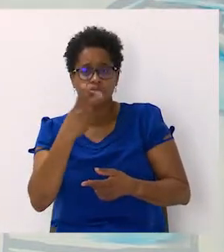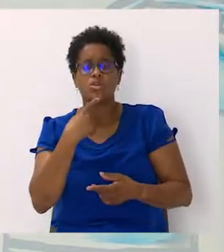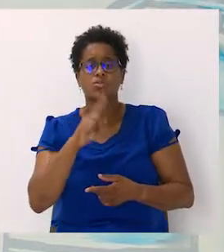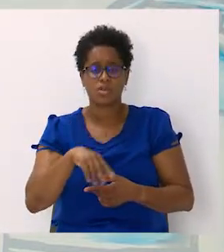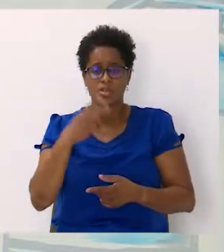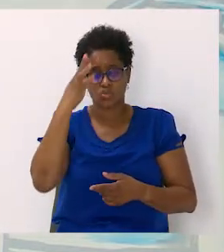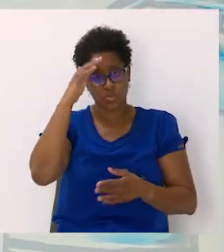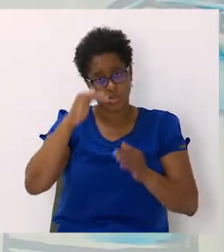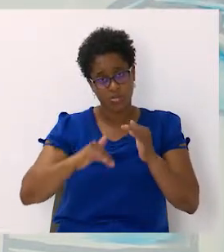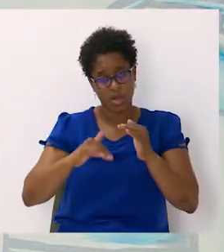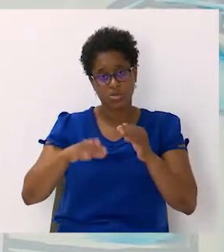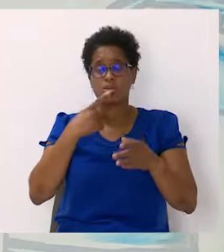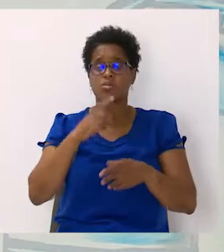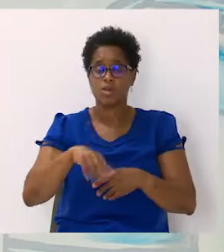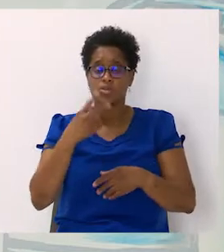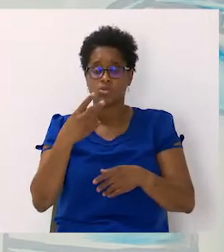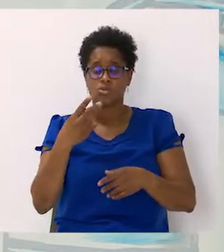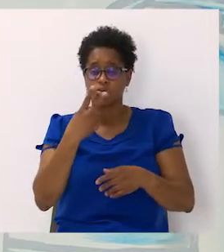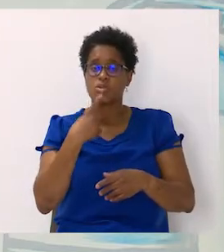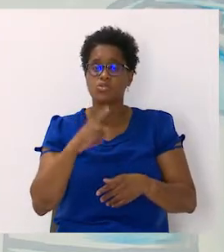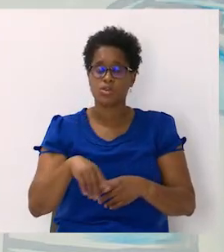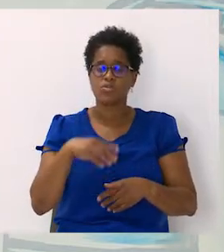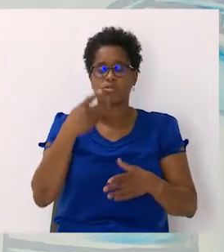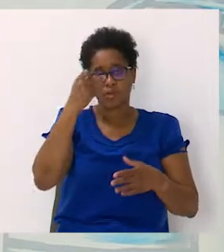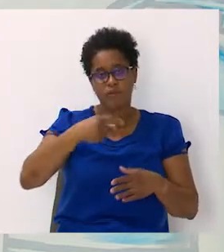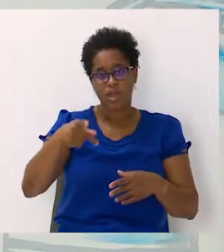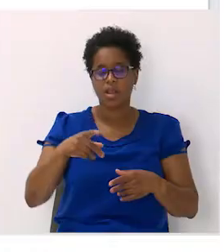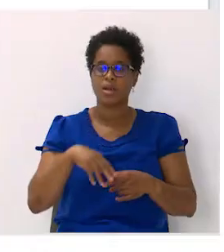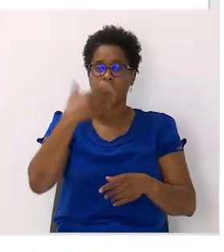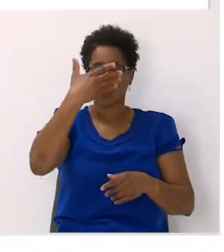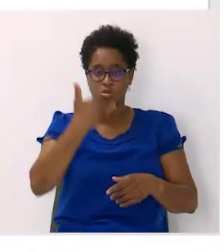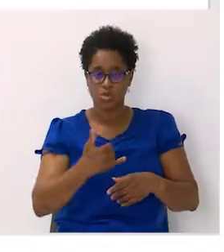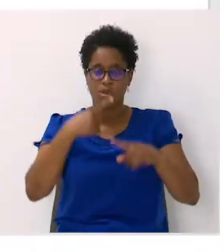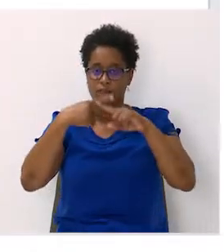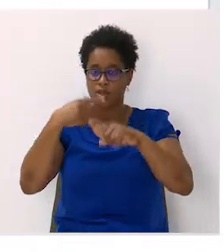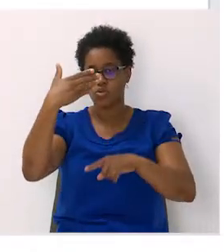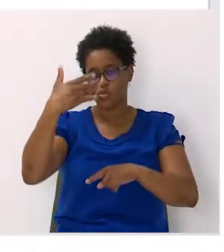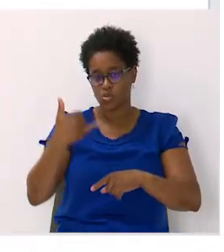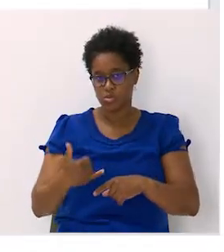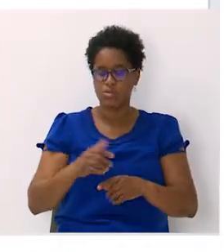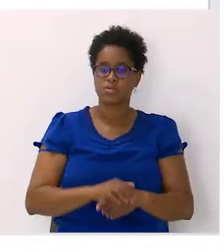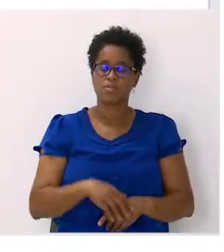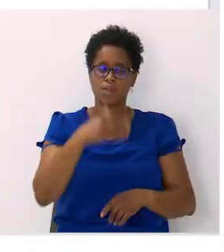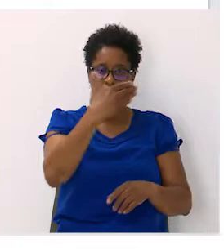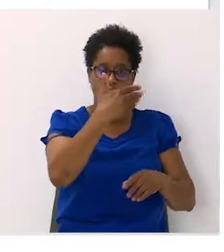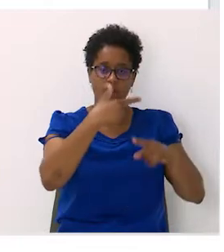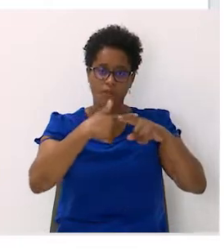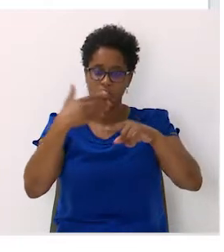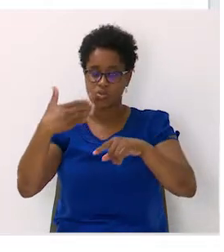Então, ficamos com 1 sobre 2 vezes 1 sobre 2. 1 vezes